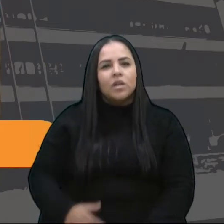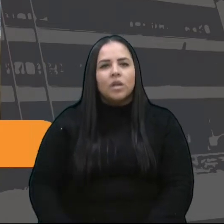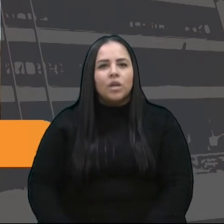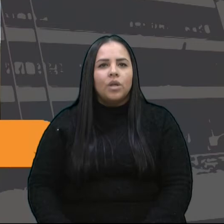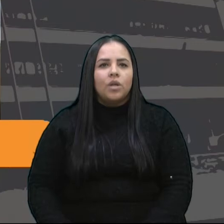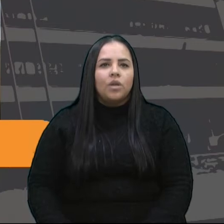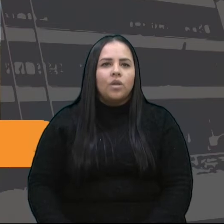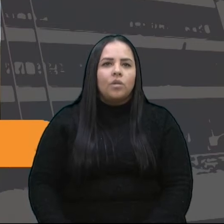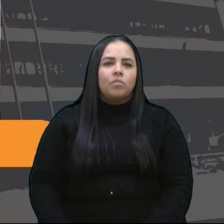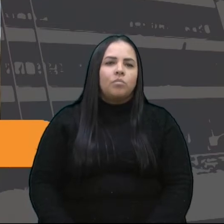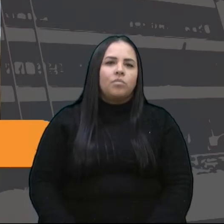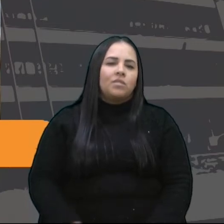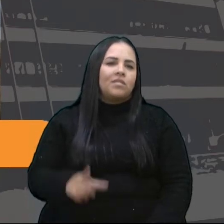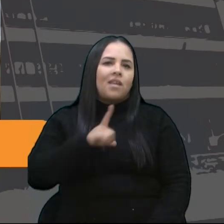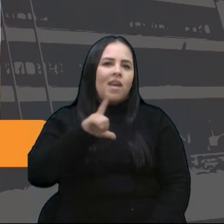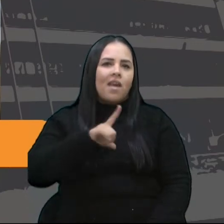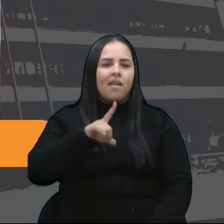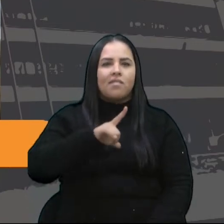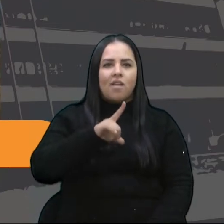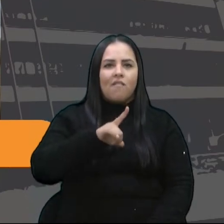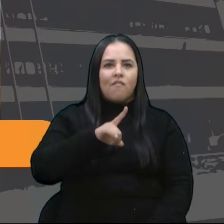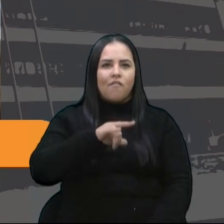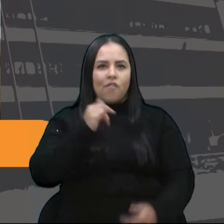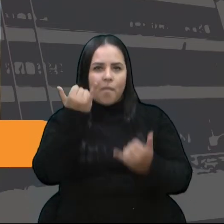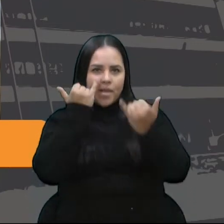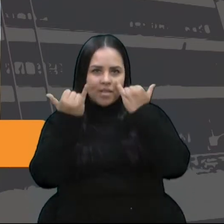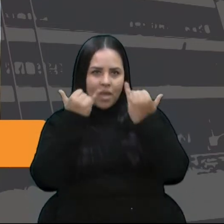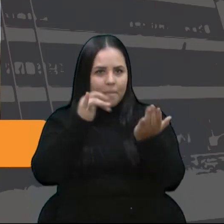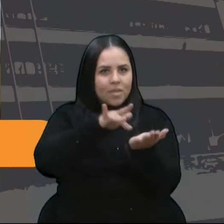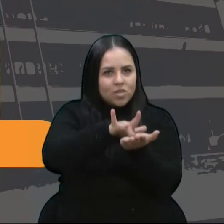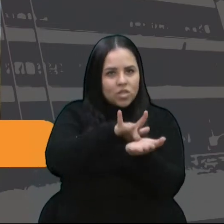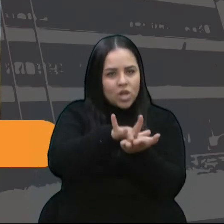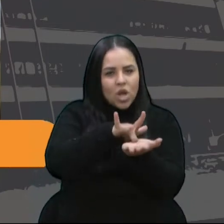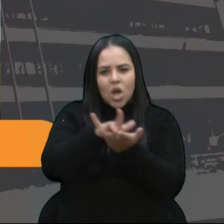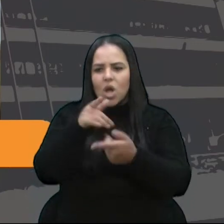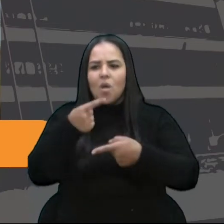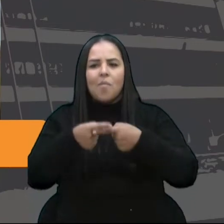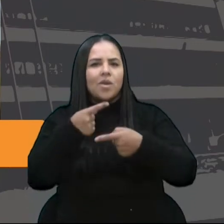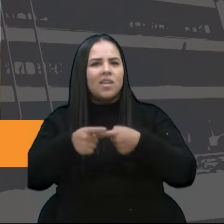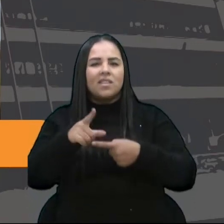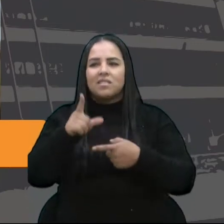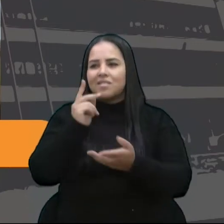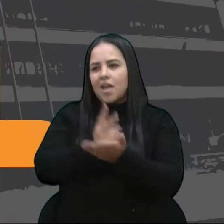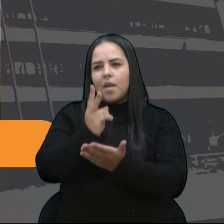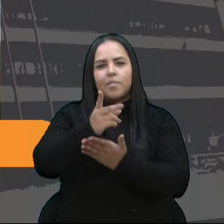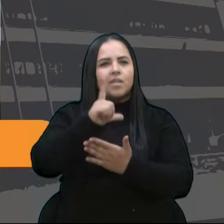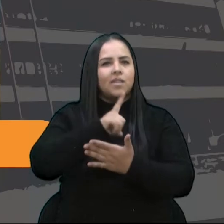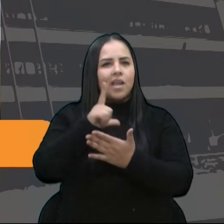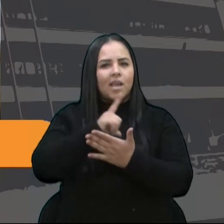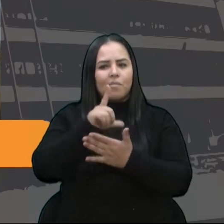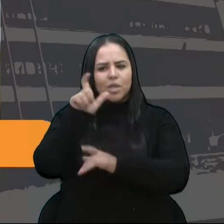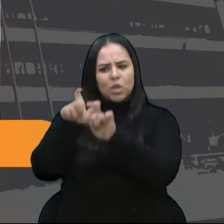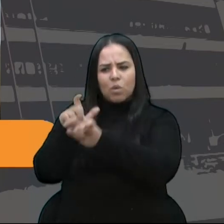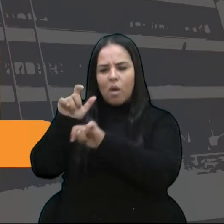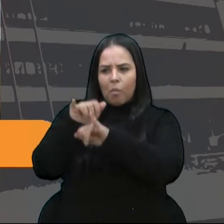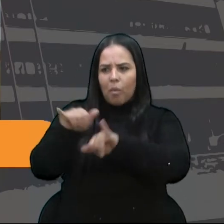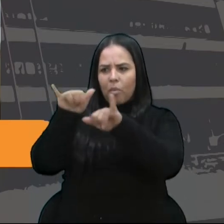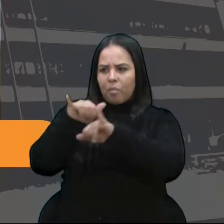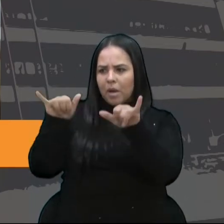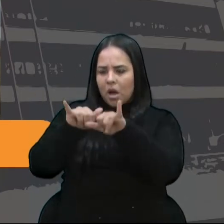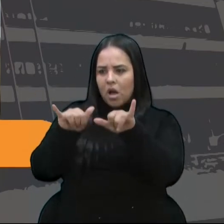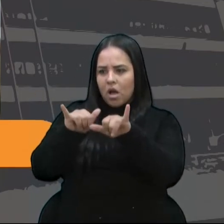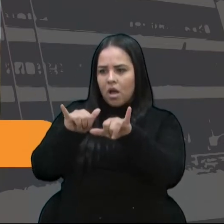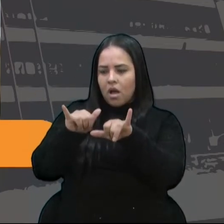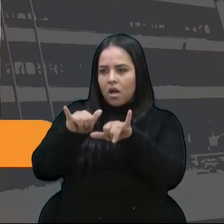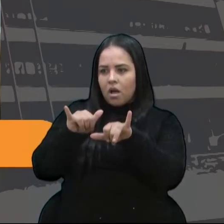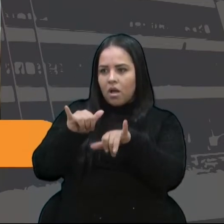quanto das fake news, das redes de WhatsApp, né? Todo dia tem alguém compartilhando alguma coisa absurda, né? É só a gente entrar em algum